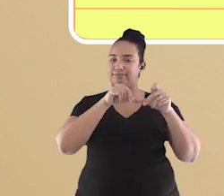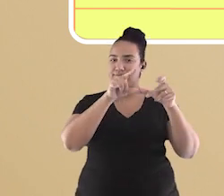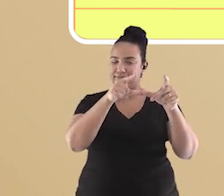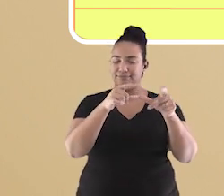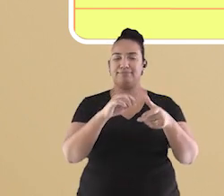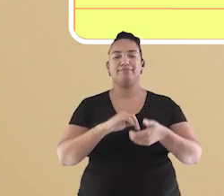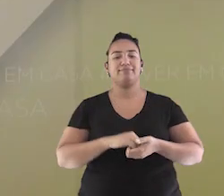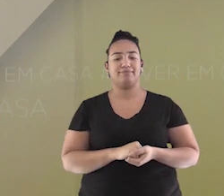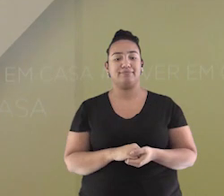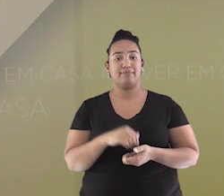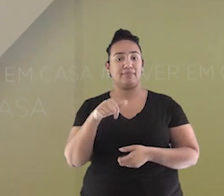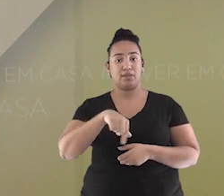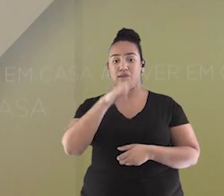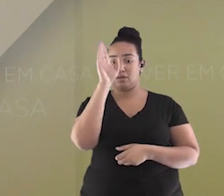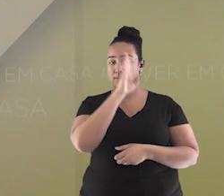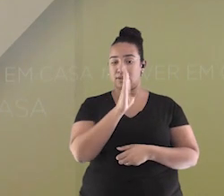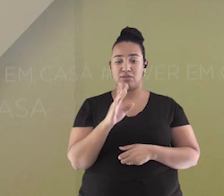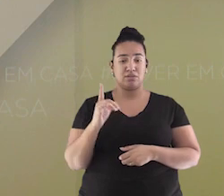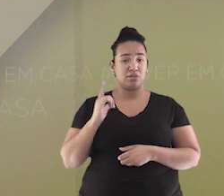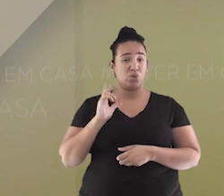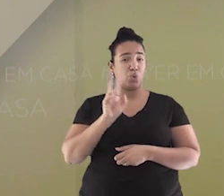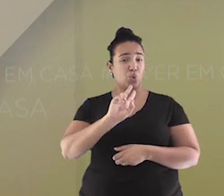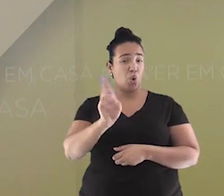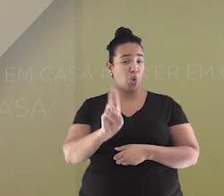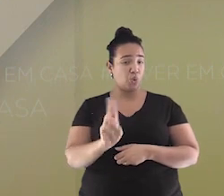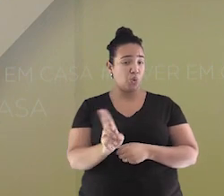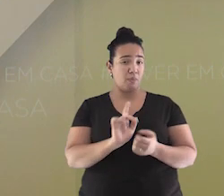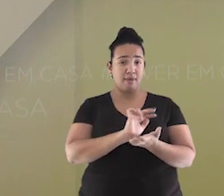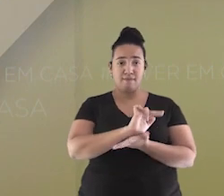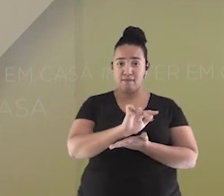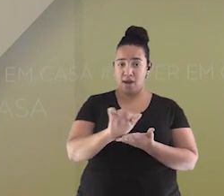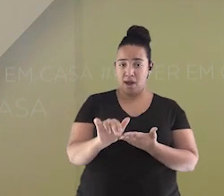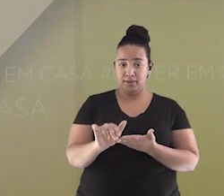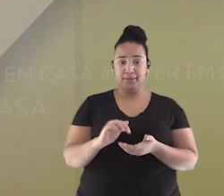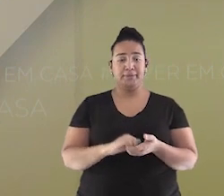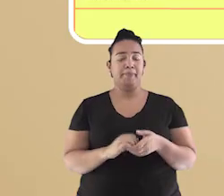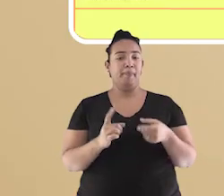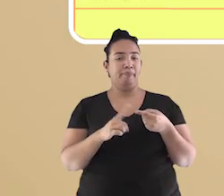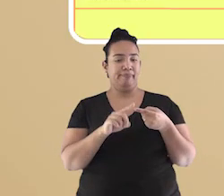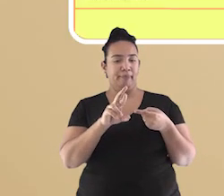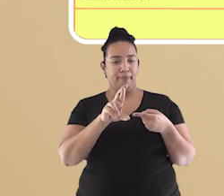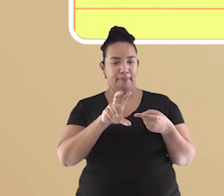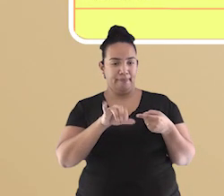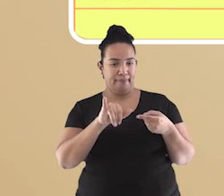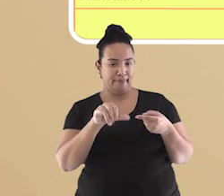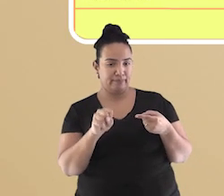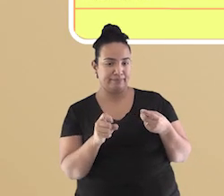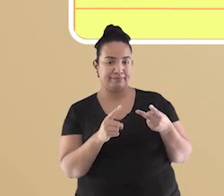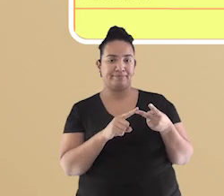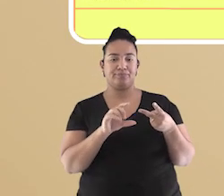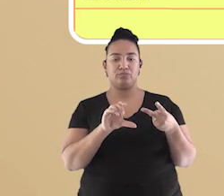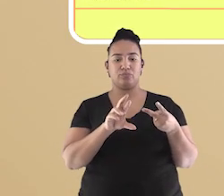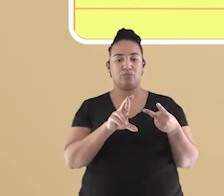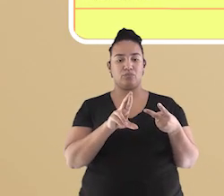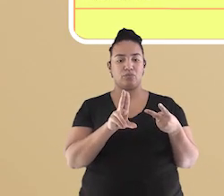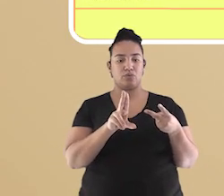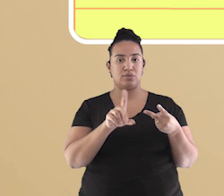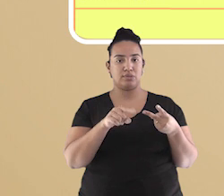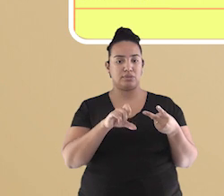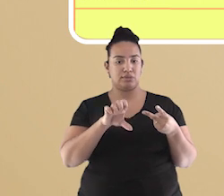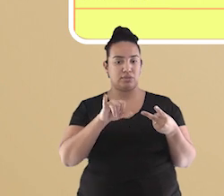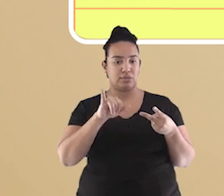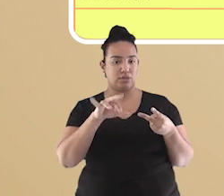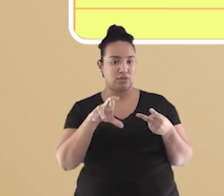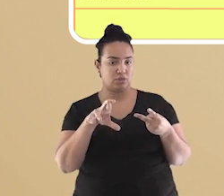selos oficiais. E no Brasil, foram vários os nomes dados à moeda brasileira: Reis, Cruzeiro, Cruzeiro